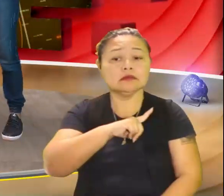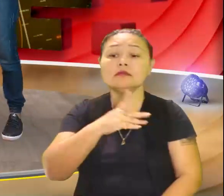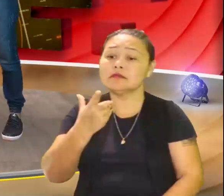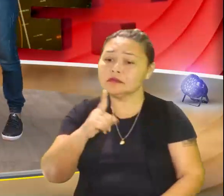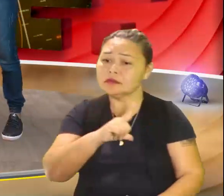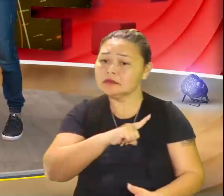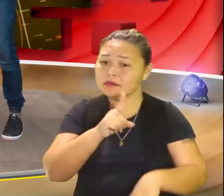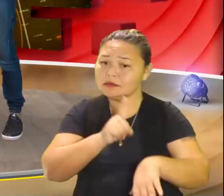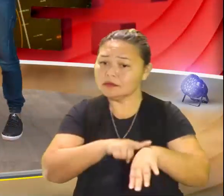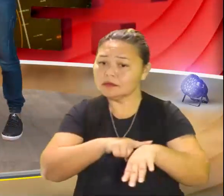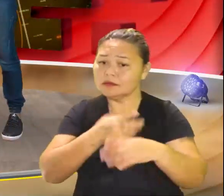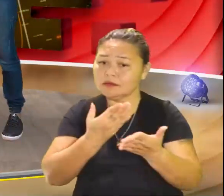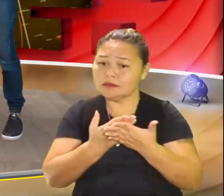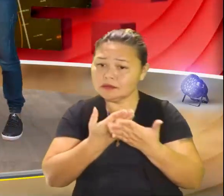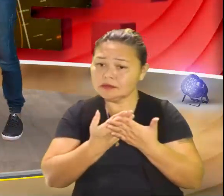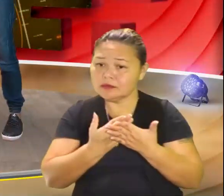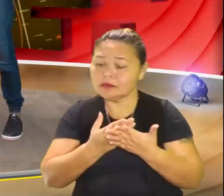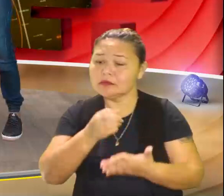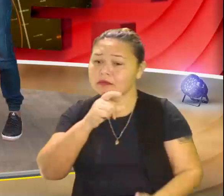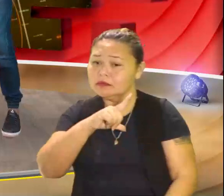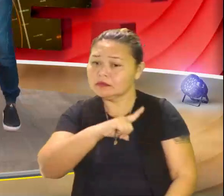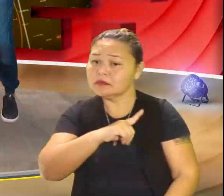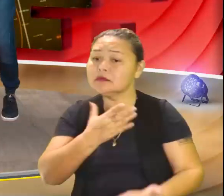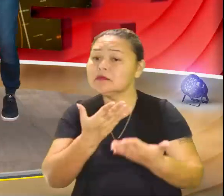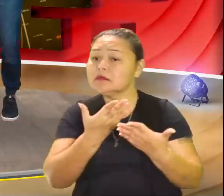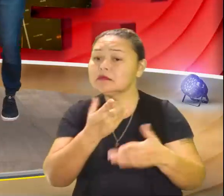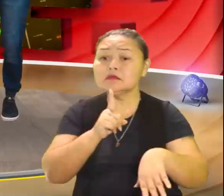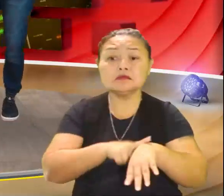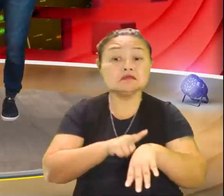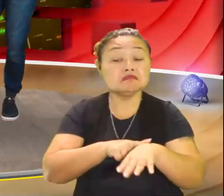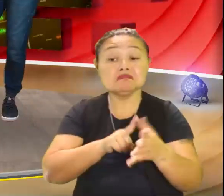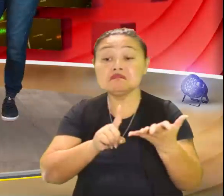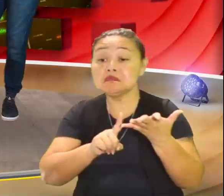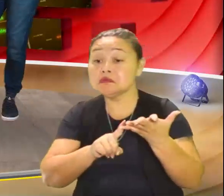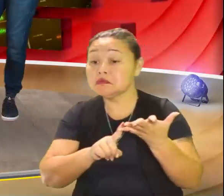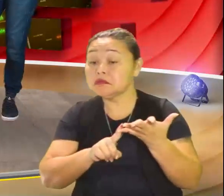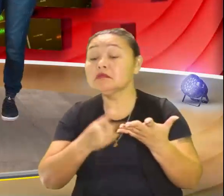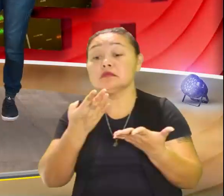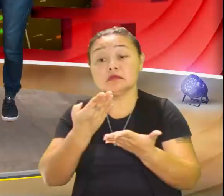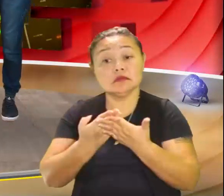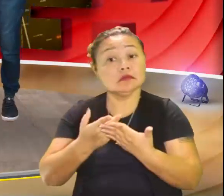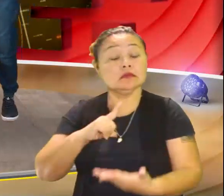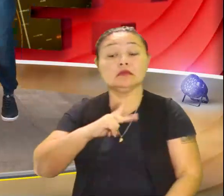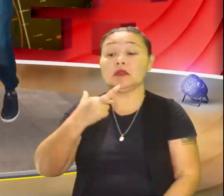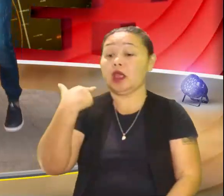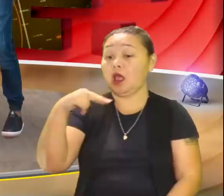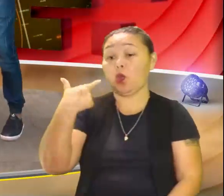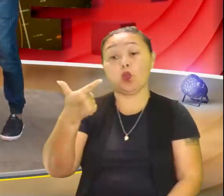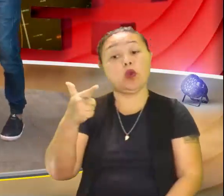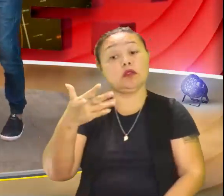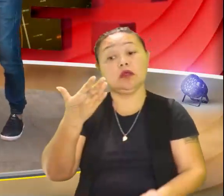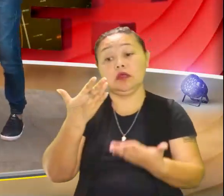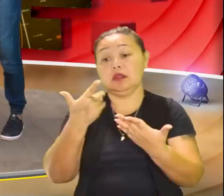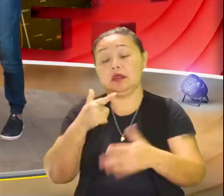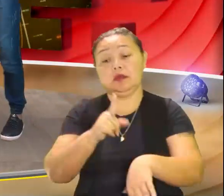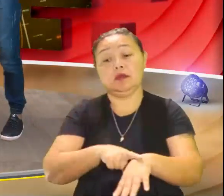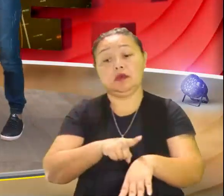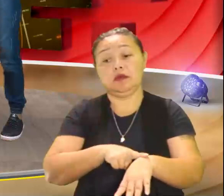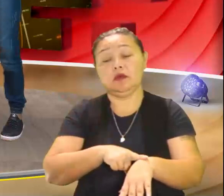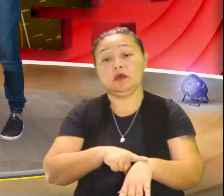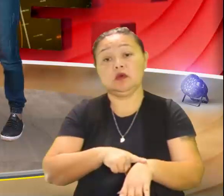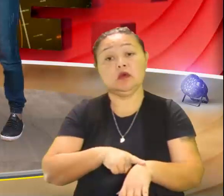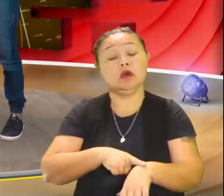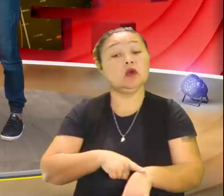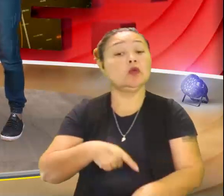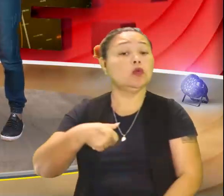tempo de estudar? Você tem tempo de quê, né? Tem tempo para tudo. Tem tempo de estudar, porque tem aluno que reclama que nunca tem tempo, né?